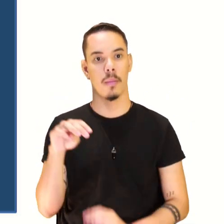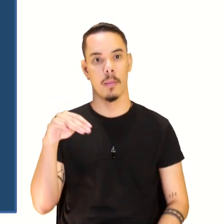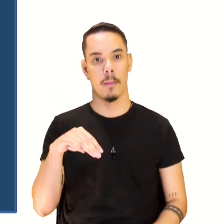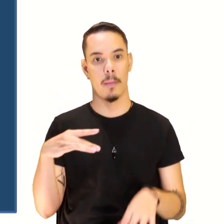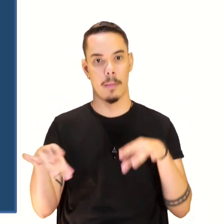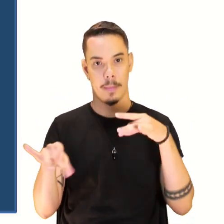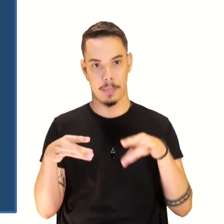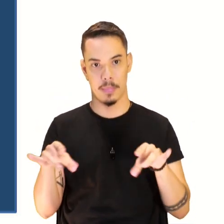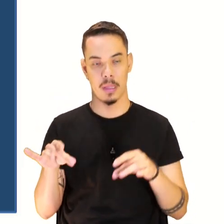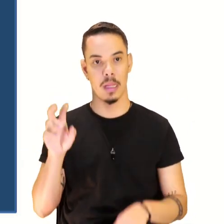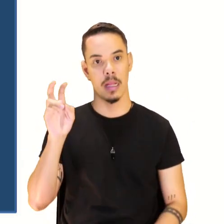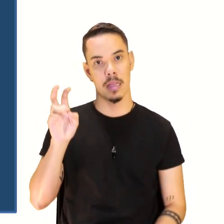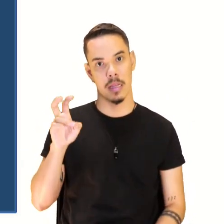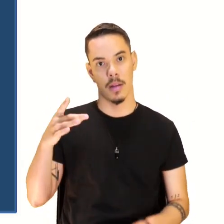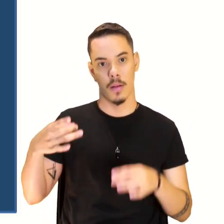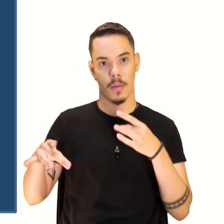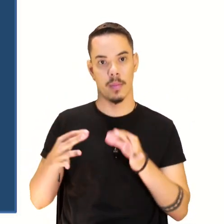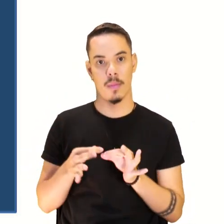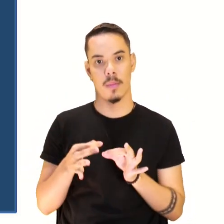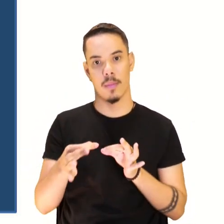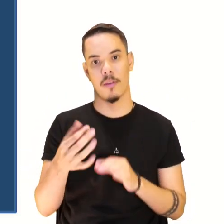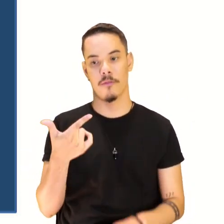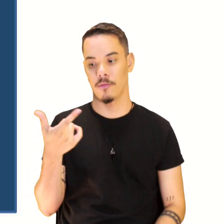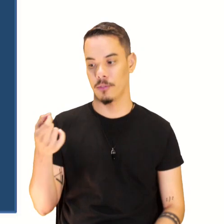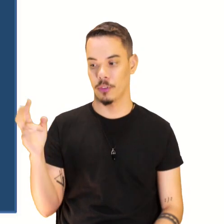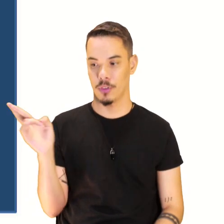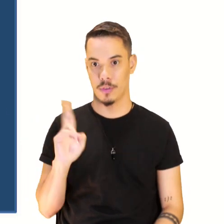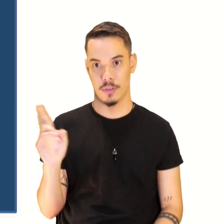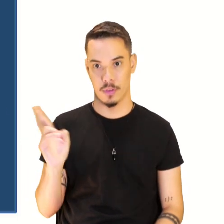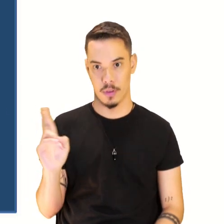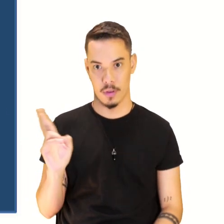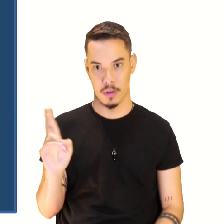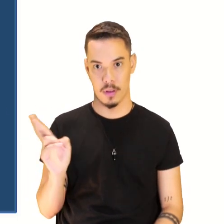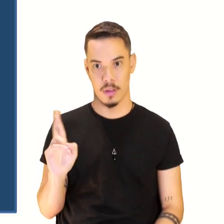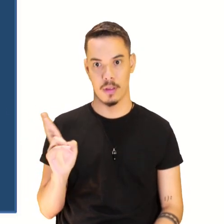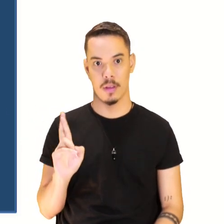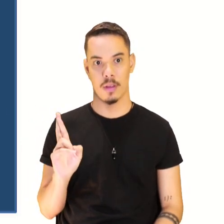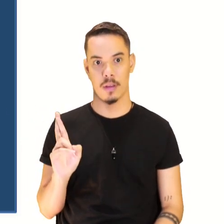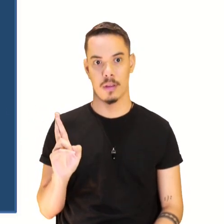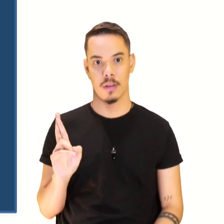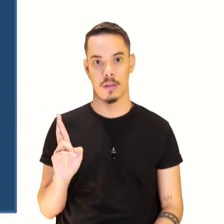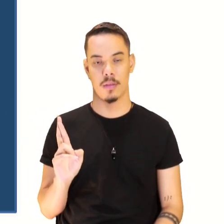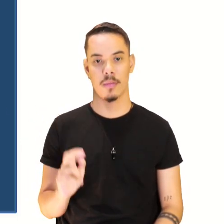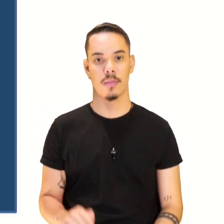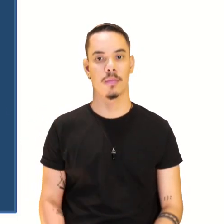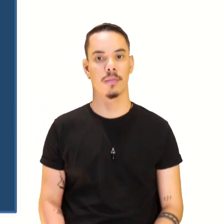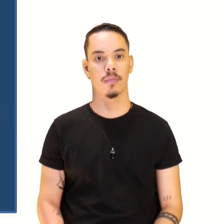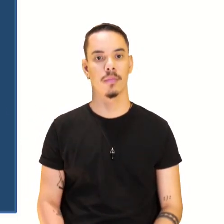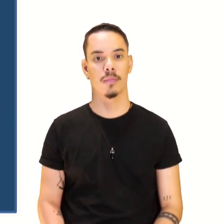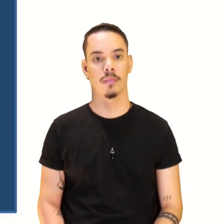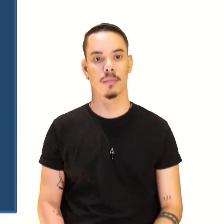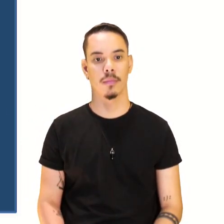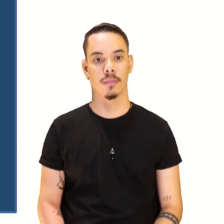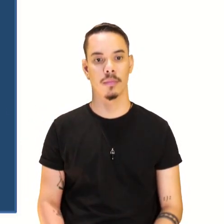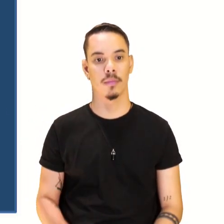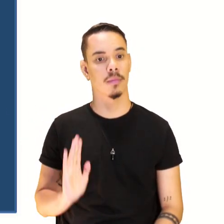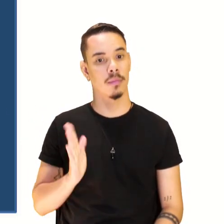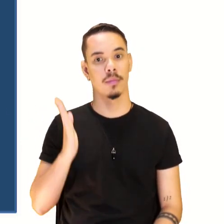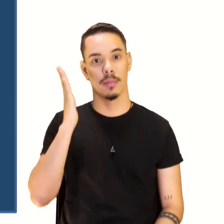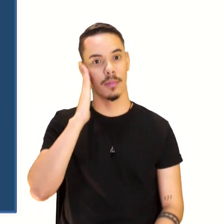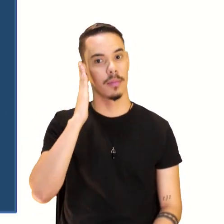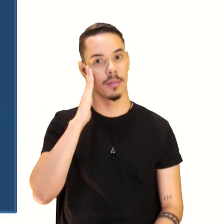cinco metros de tecido custam r$ 20 então já sei quanto que é um metro e já sei também quando vai custar 10 m